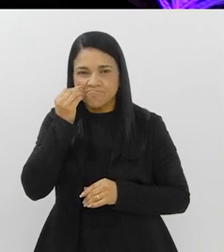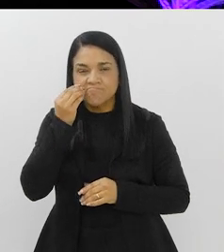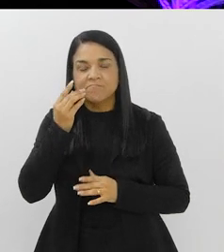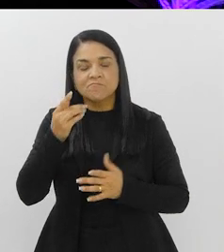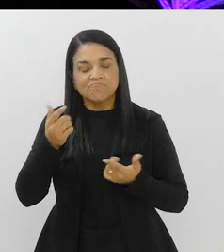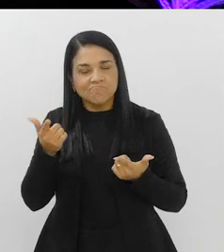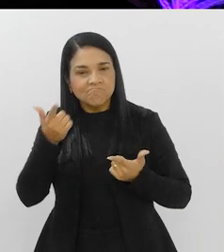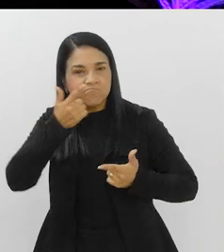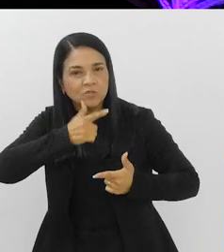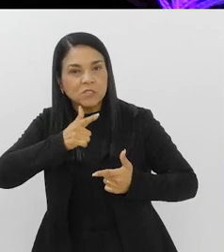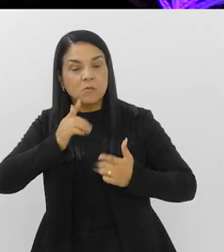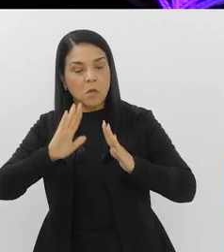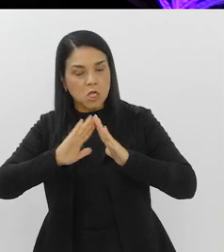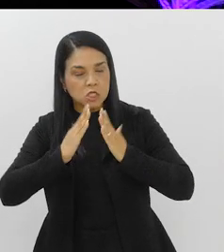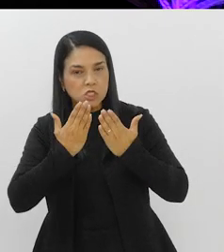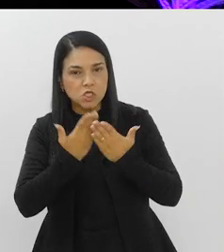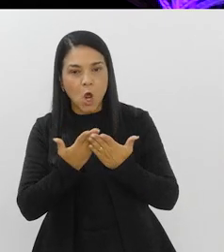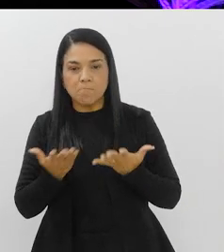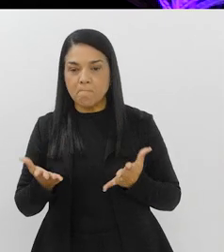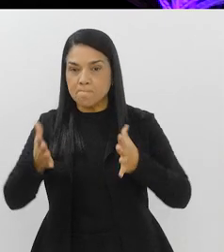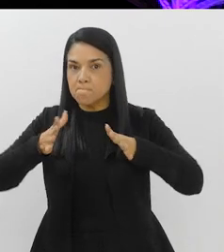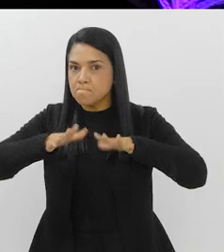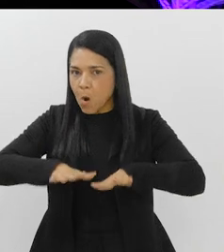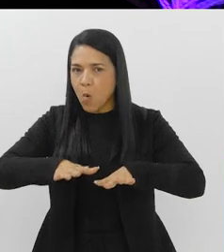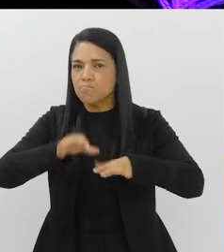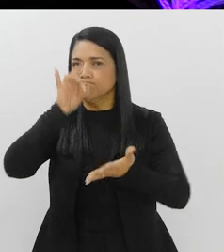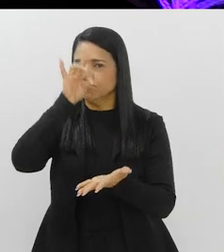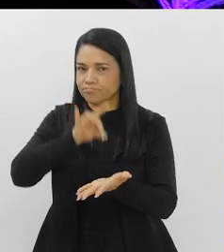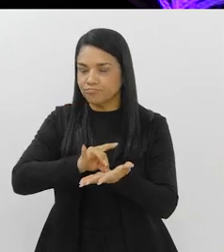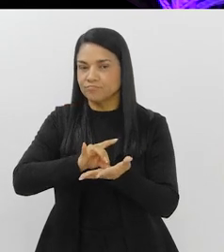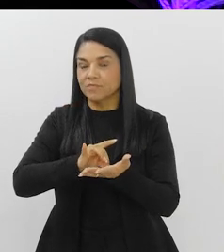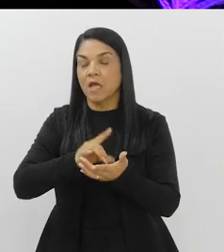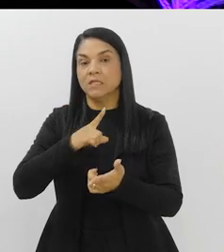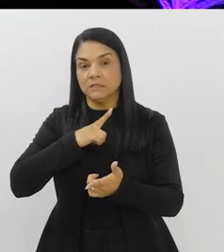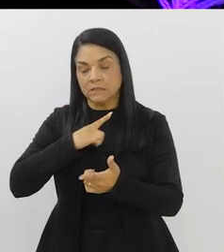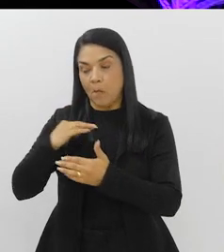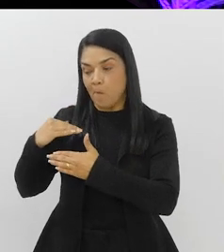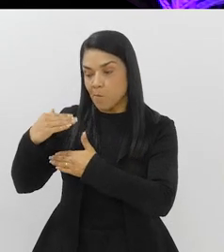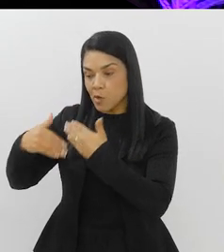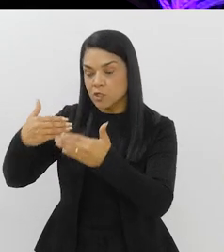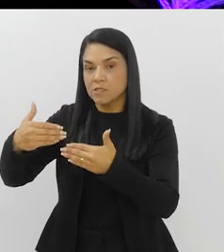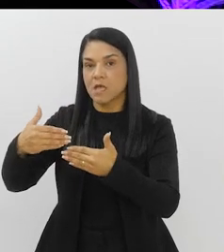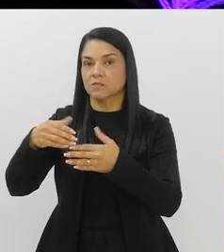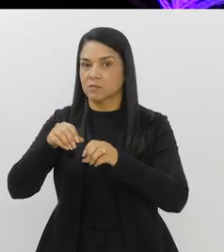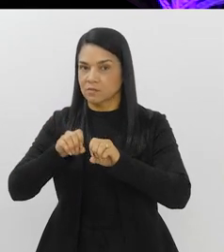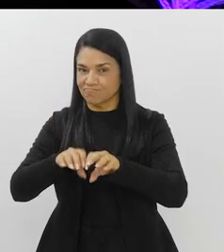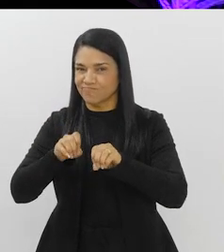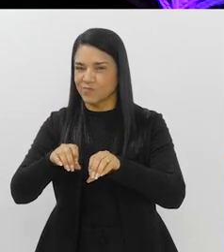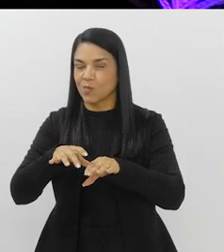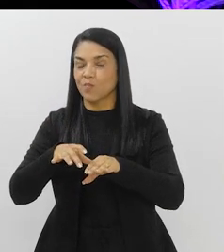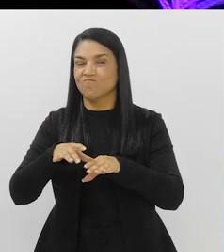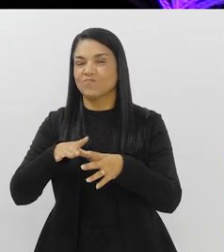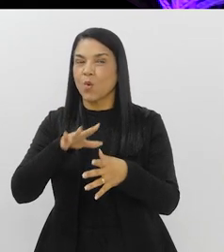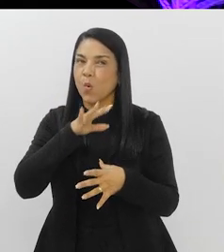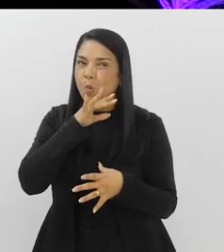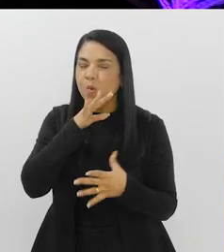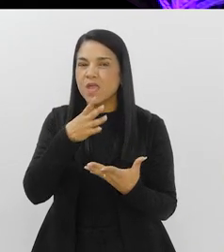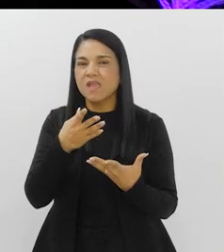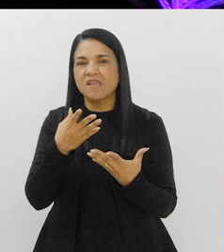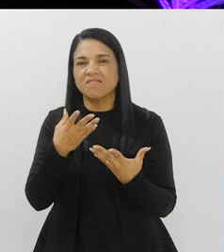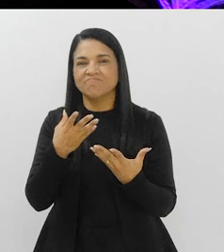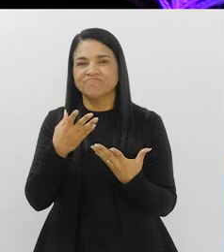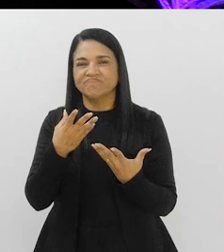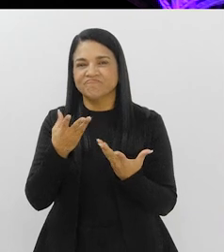tenha de fato uma escola totalmente inclusiva né porque a grande verdade é que a gente já tem um processo educacional e que que é ruim que